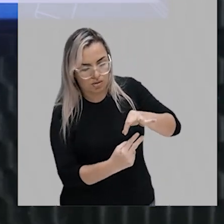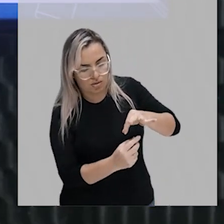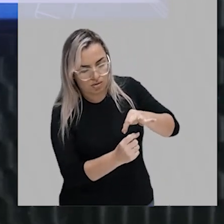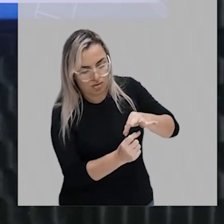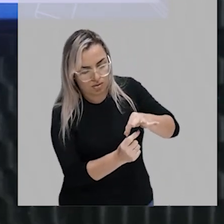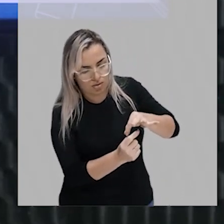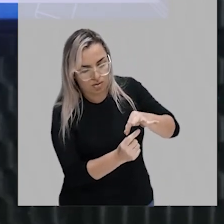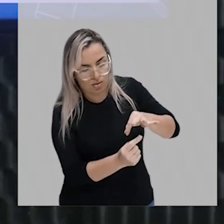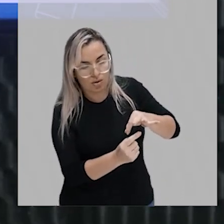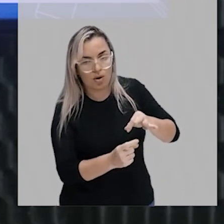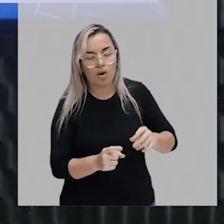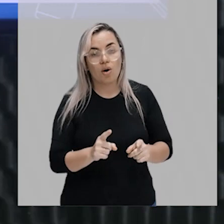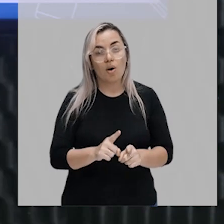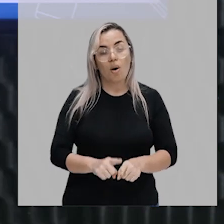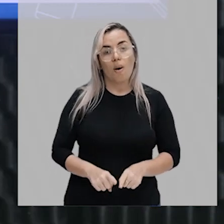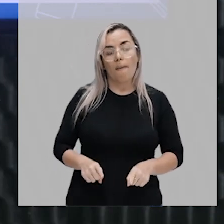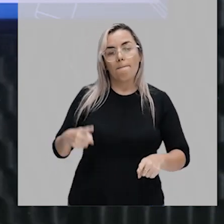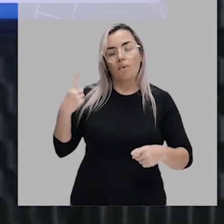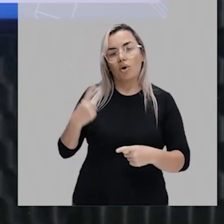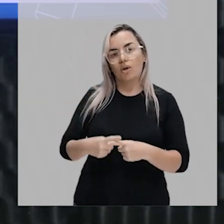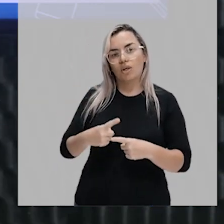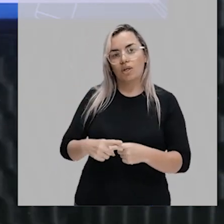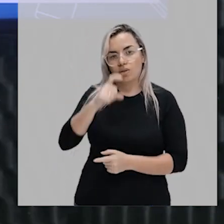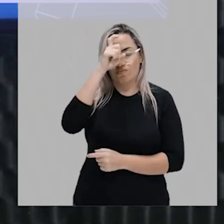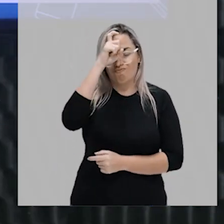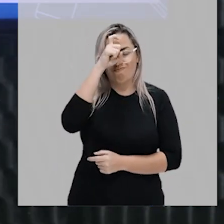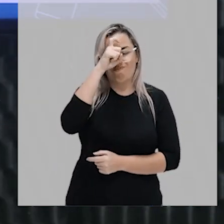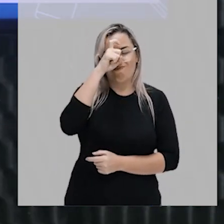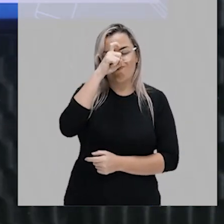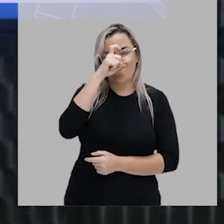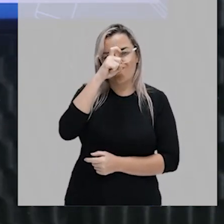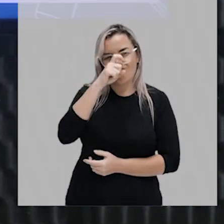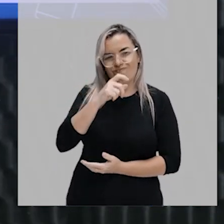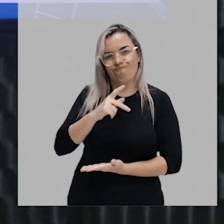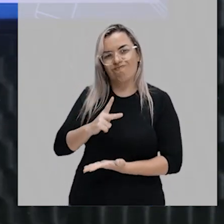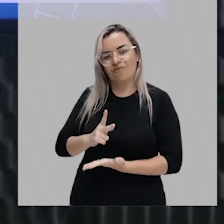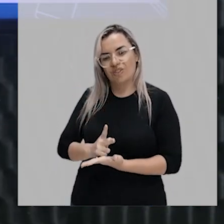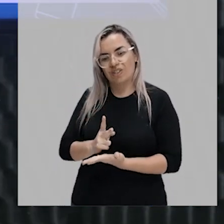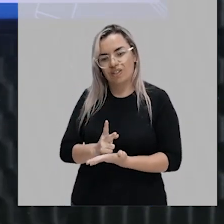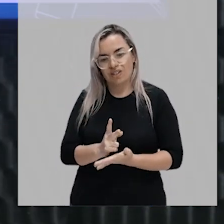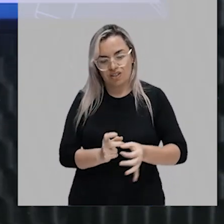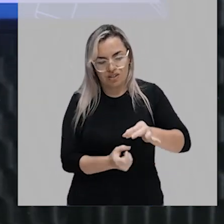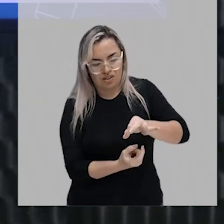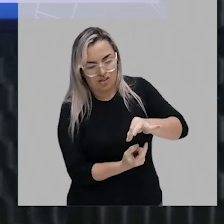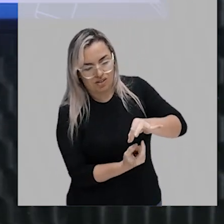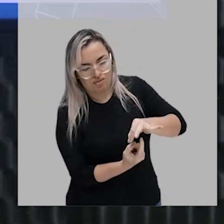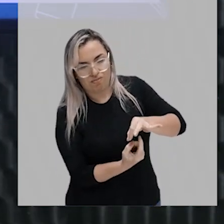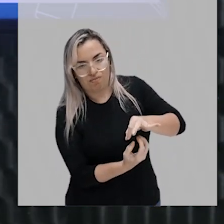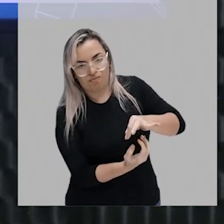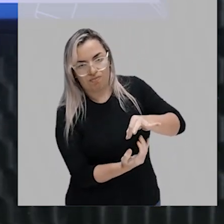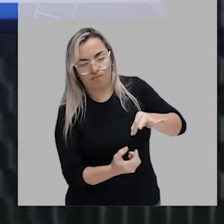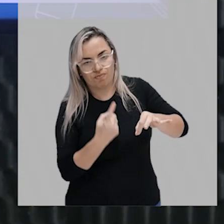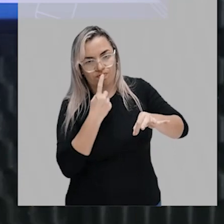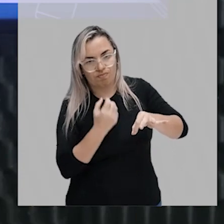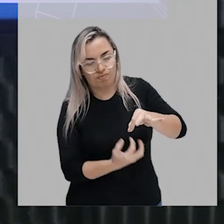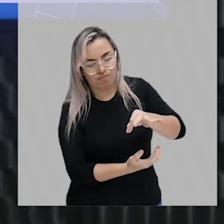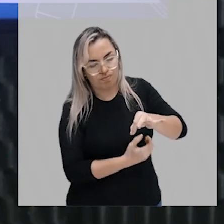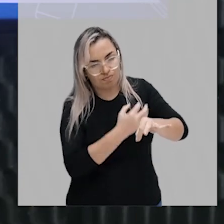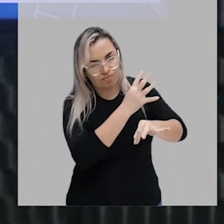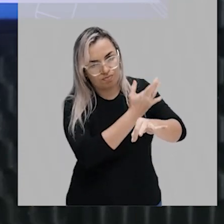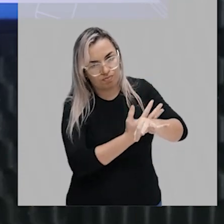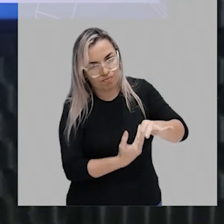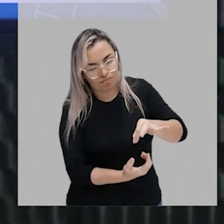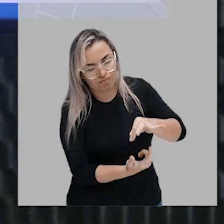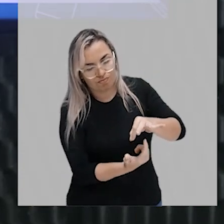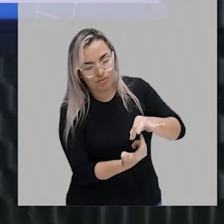Durante a menstruação, né, pessoal, nós sabemos que a menstruação ela vai sair por essa abertura. E se não tiver essa abertura, não tem